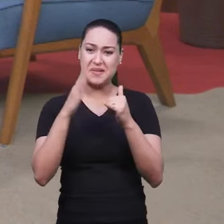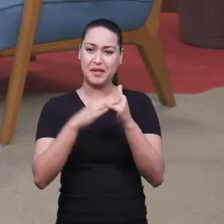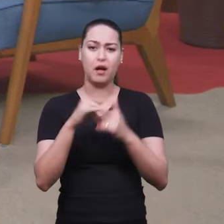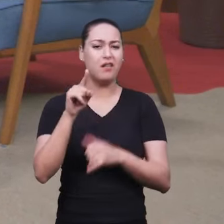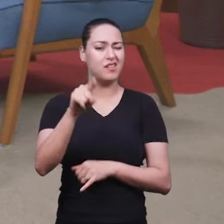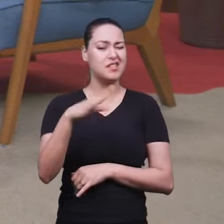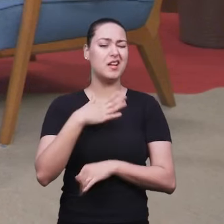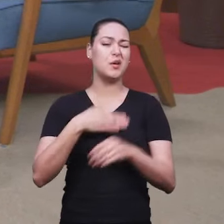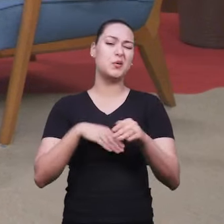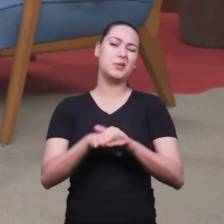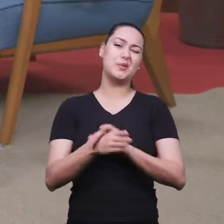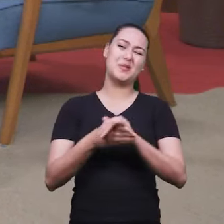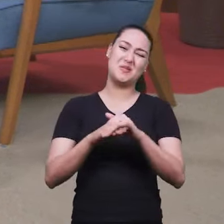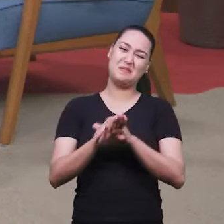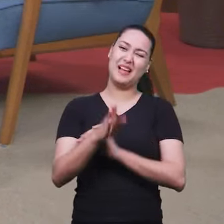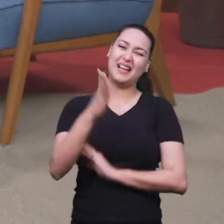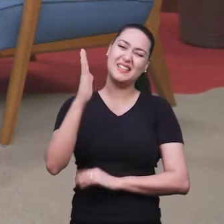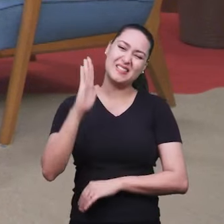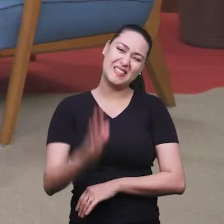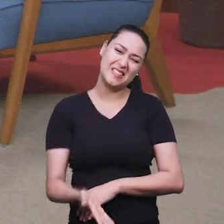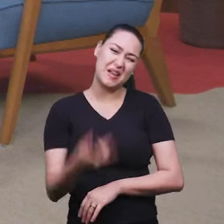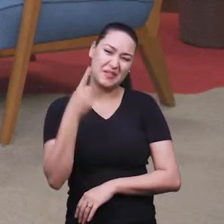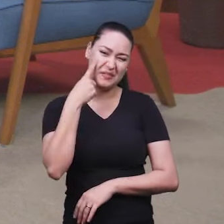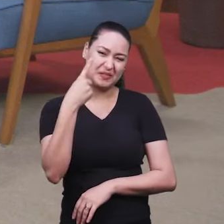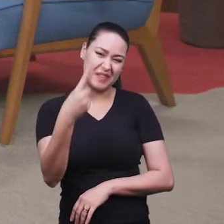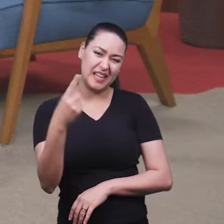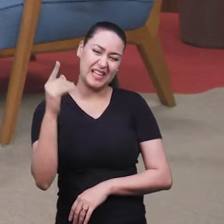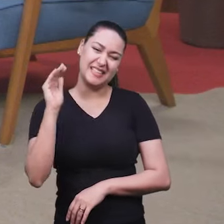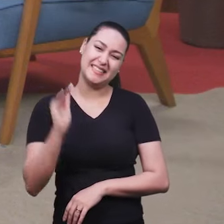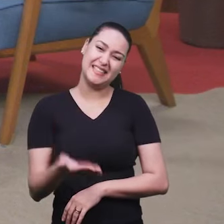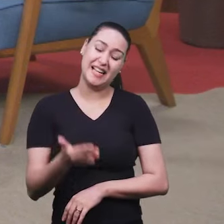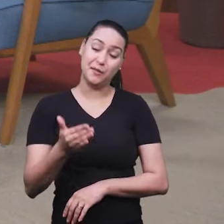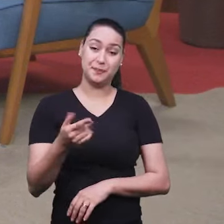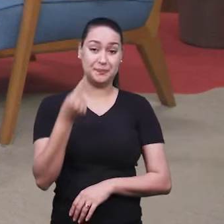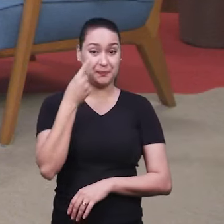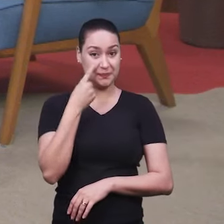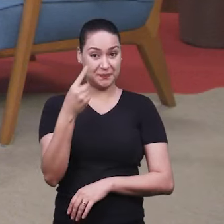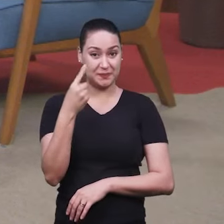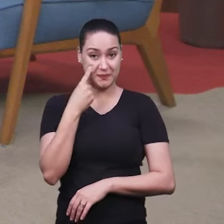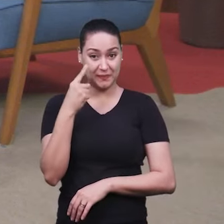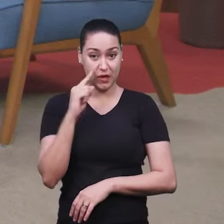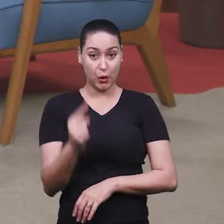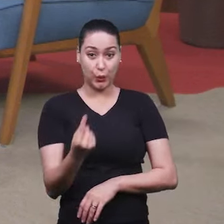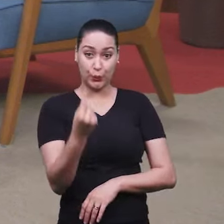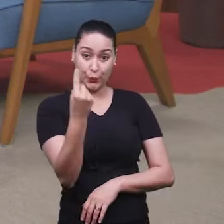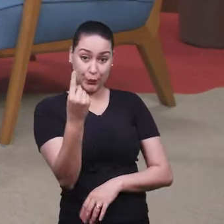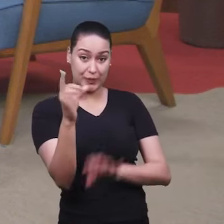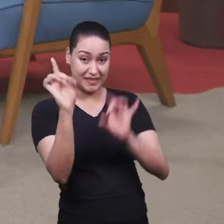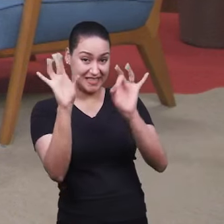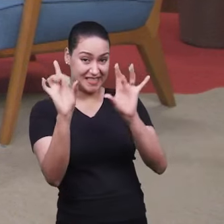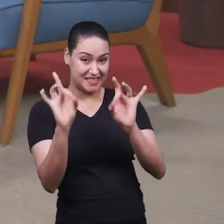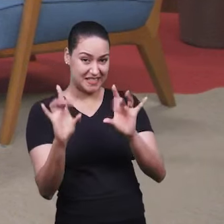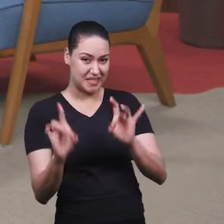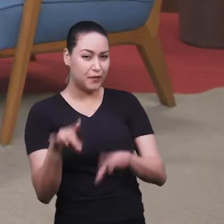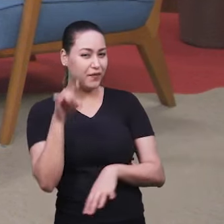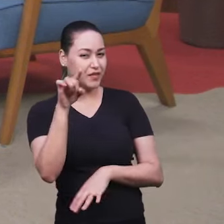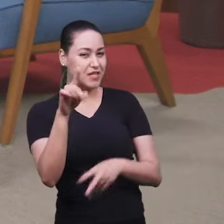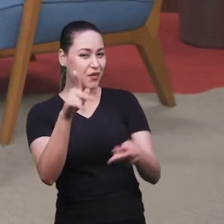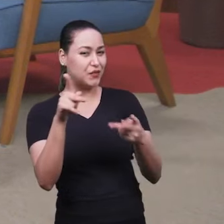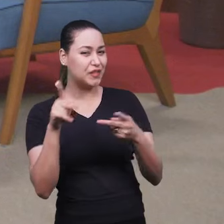está acostumado a assistir aqui. Você tem uma quantidade notável de conteúdos. Mas eu quero chamar a atenção para um deles e